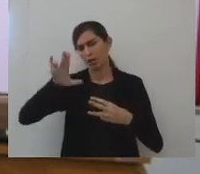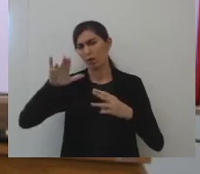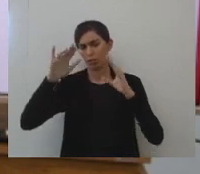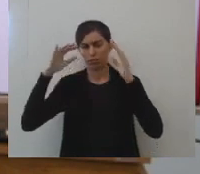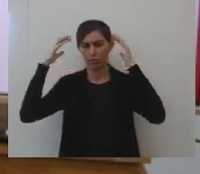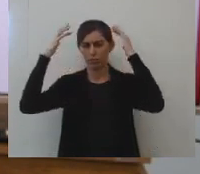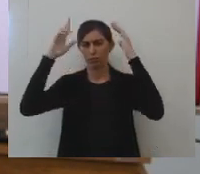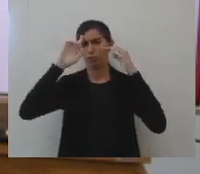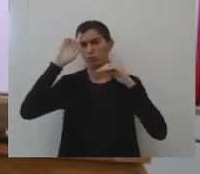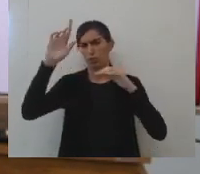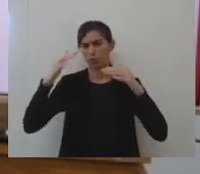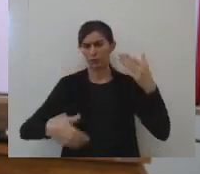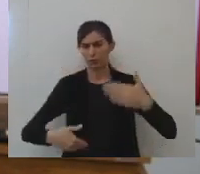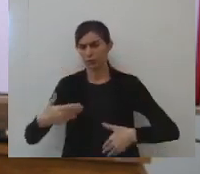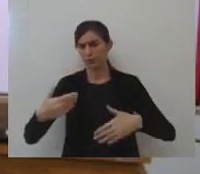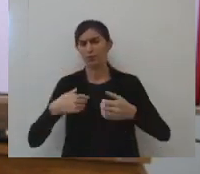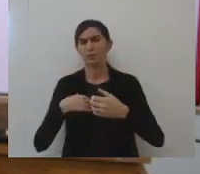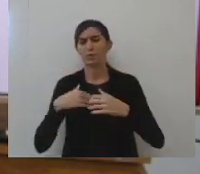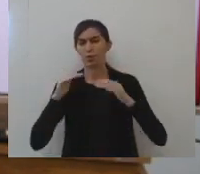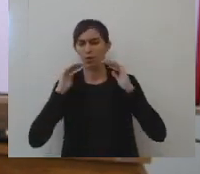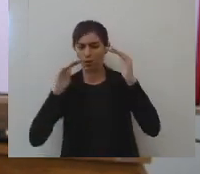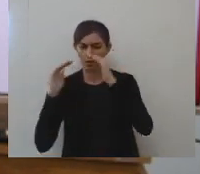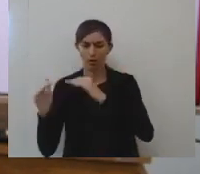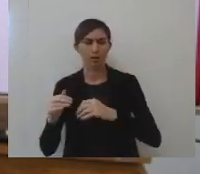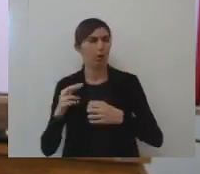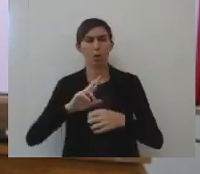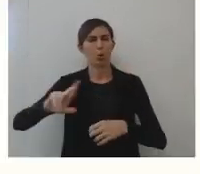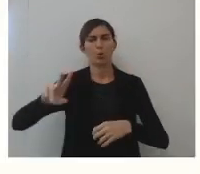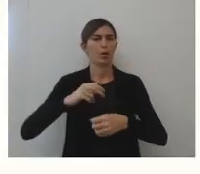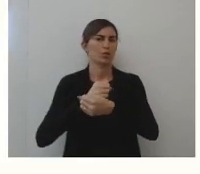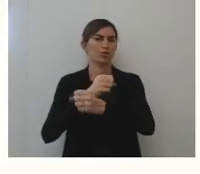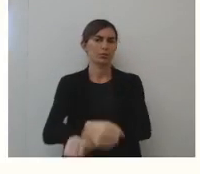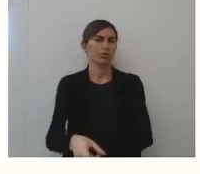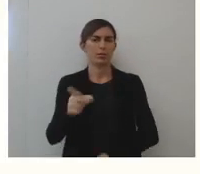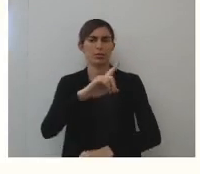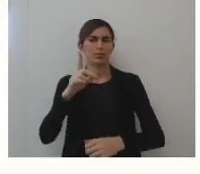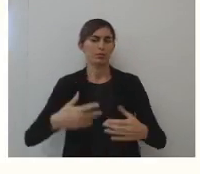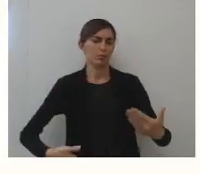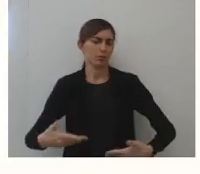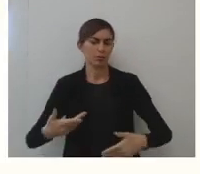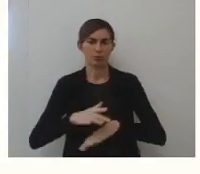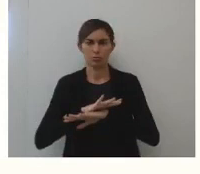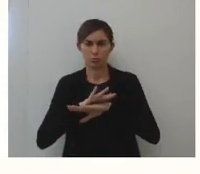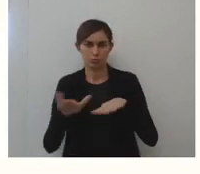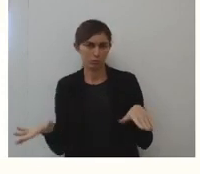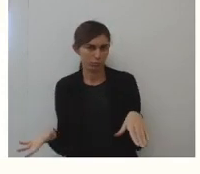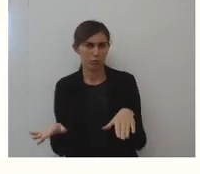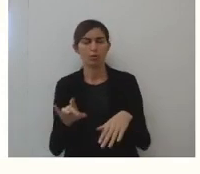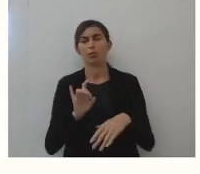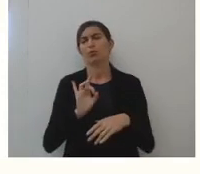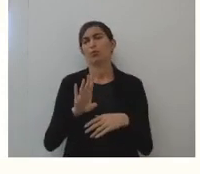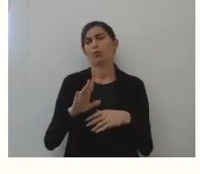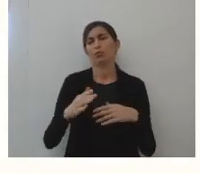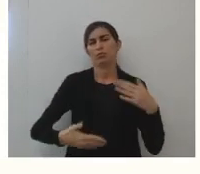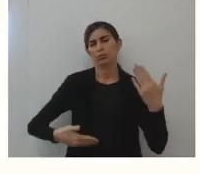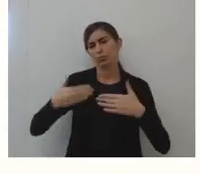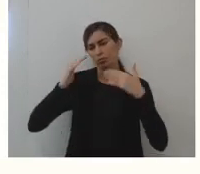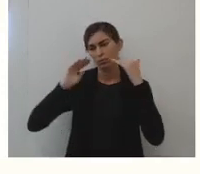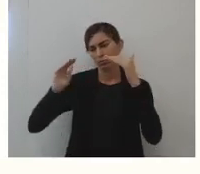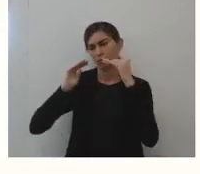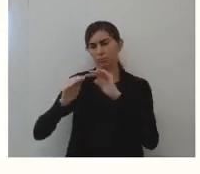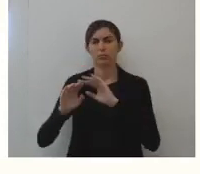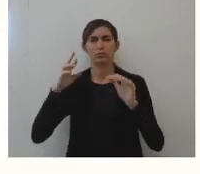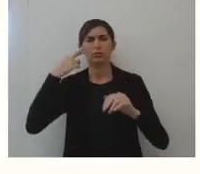senhores e pelos servos. Os servos não são escravos, certo? Eles eram apenas servos dos